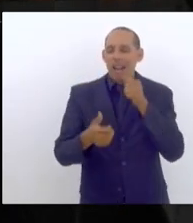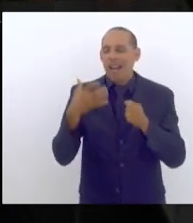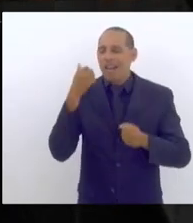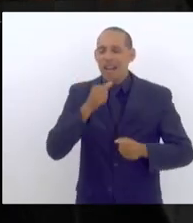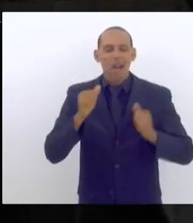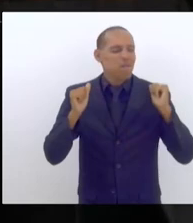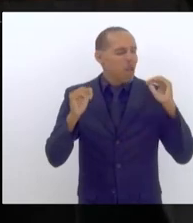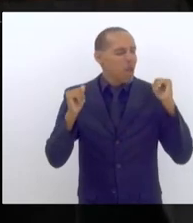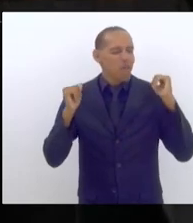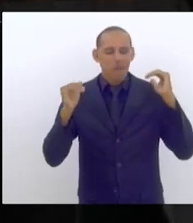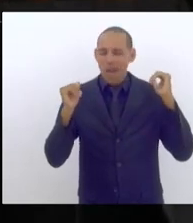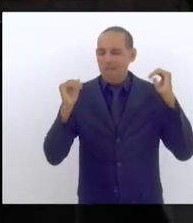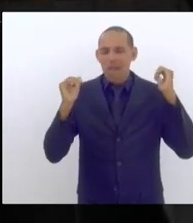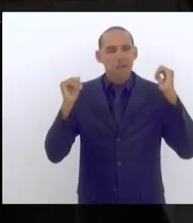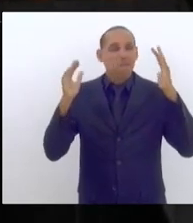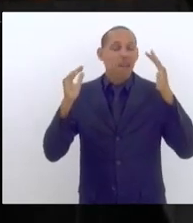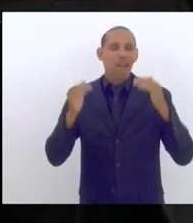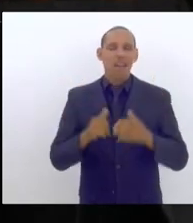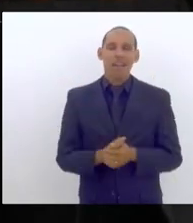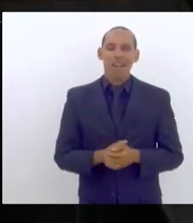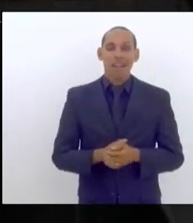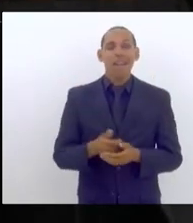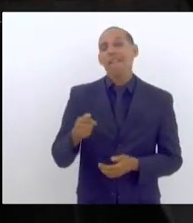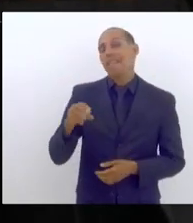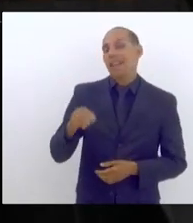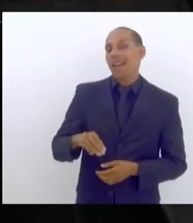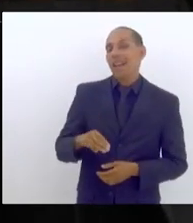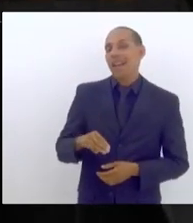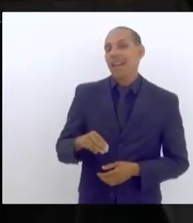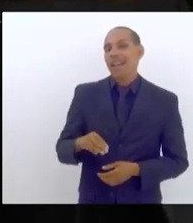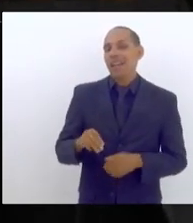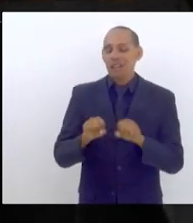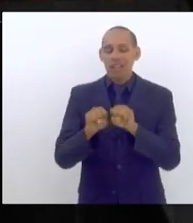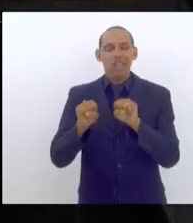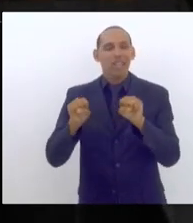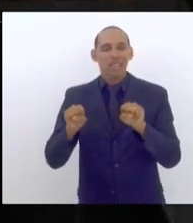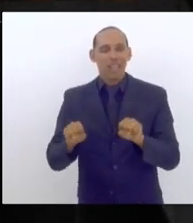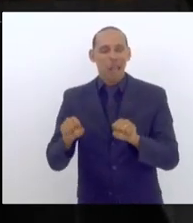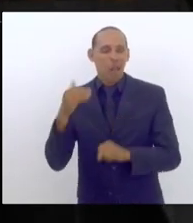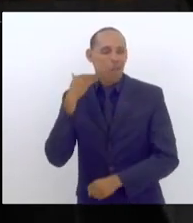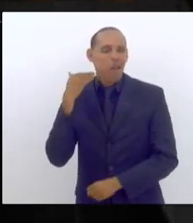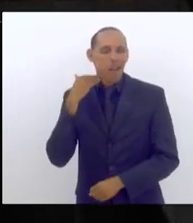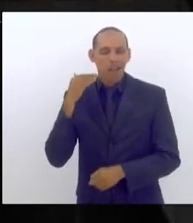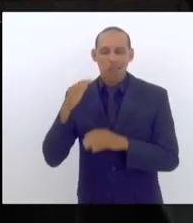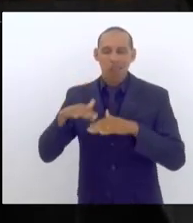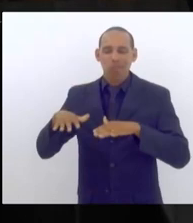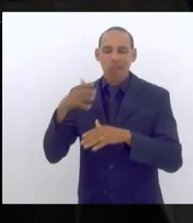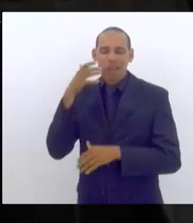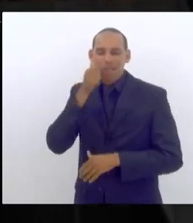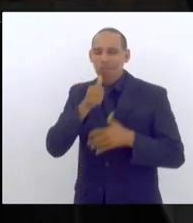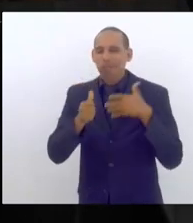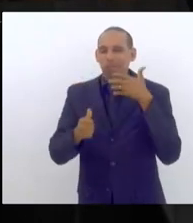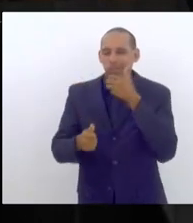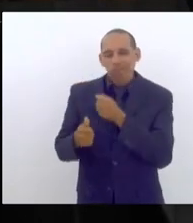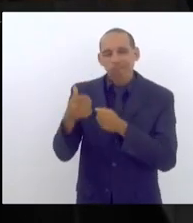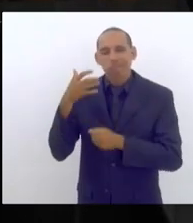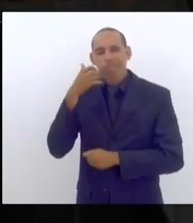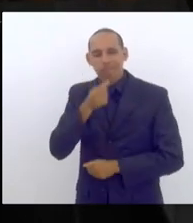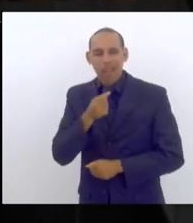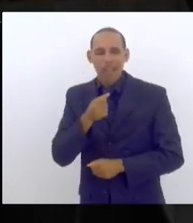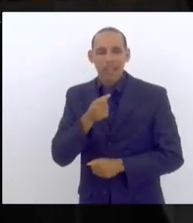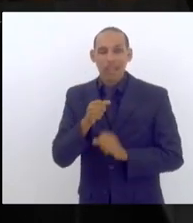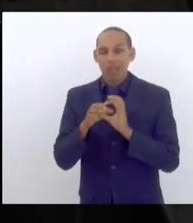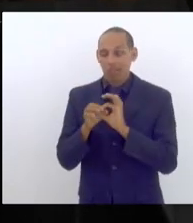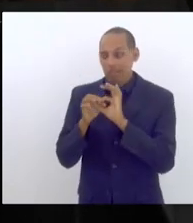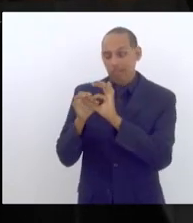emérito. O ganhador é sempre o sistema bancário e